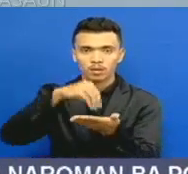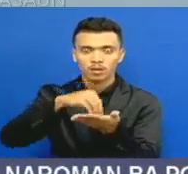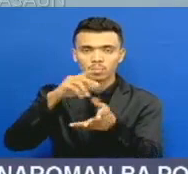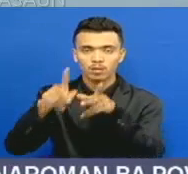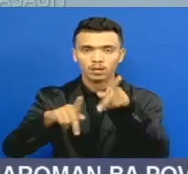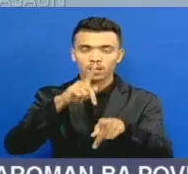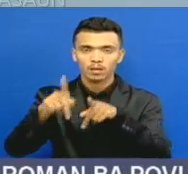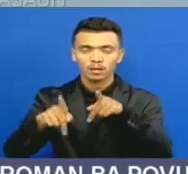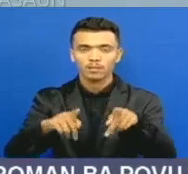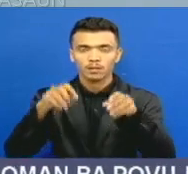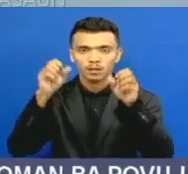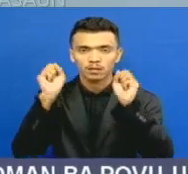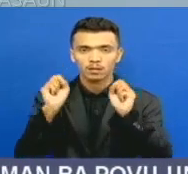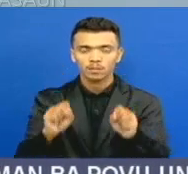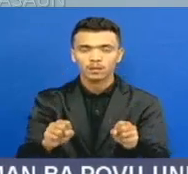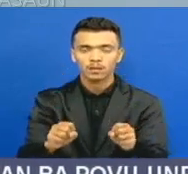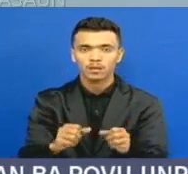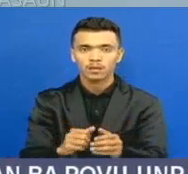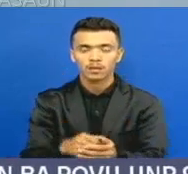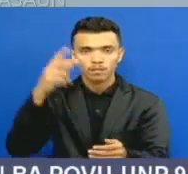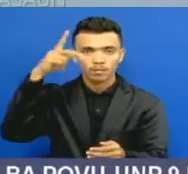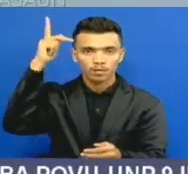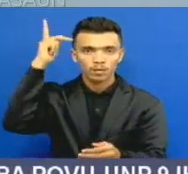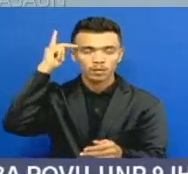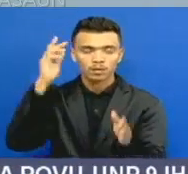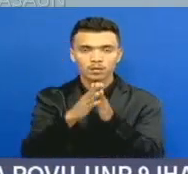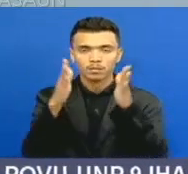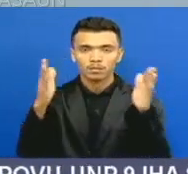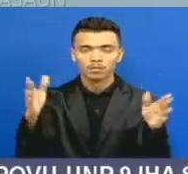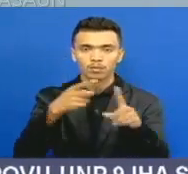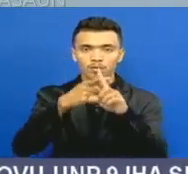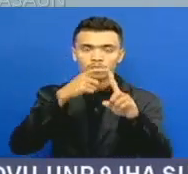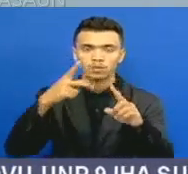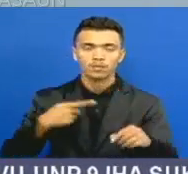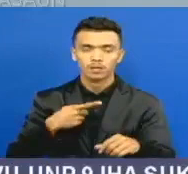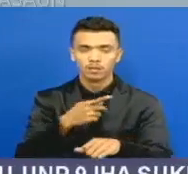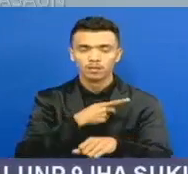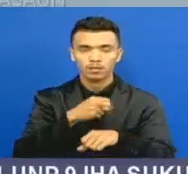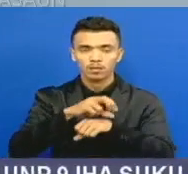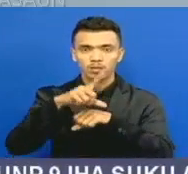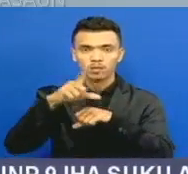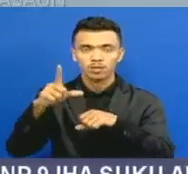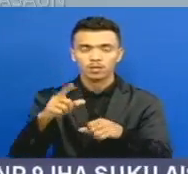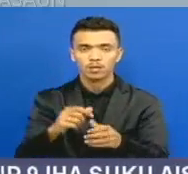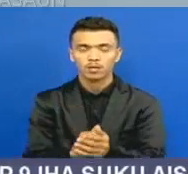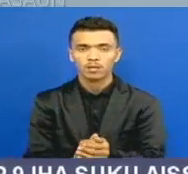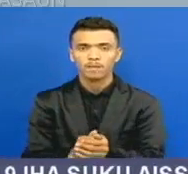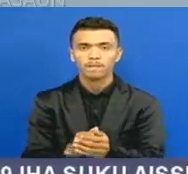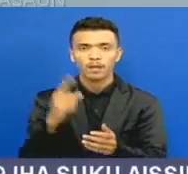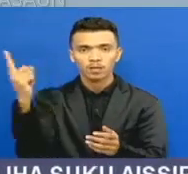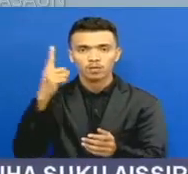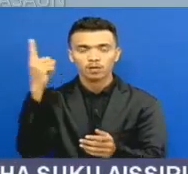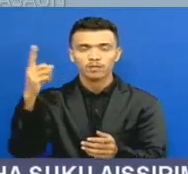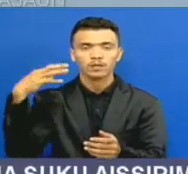ia sebele e a legitimidade política da nebe que bote para o Parlamento Nacional. Sim, atu mantém candidato ka